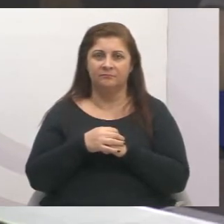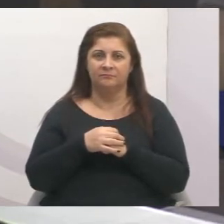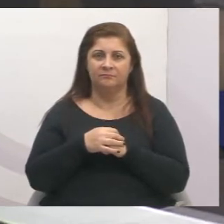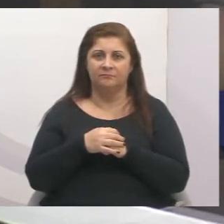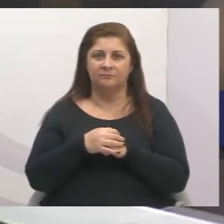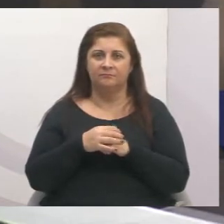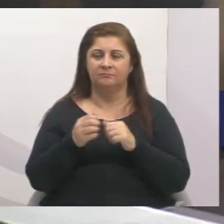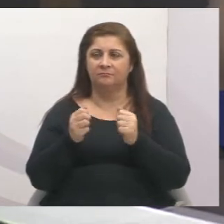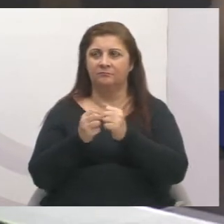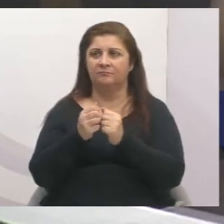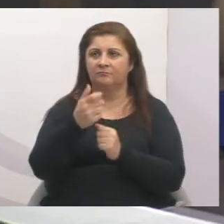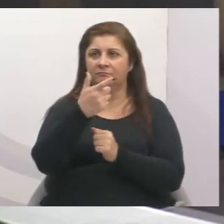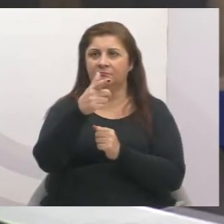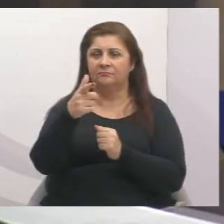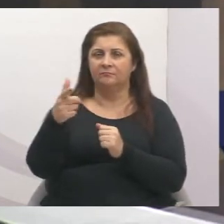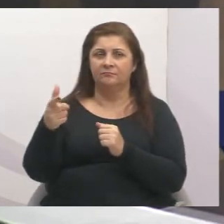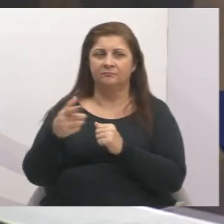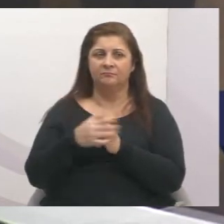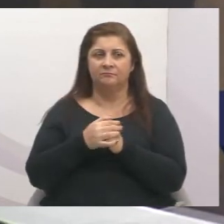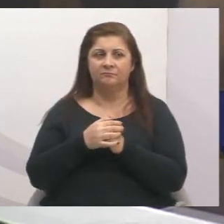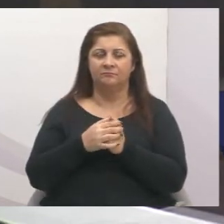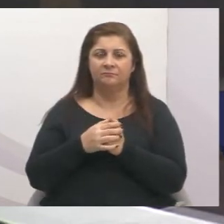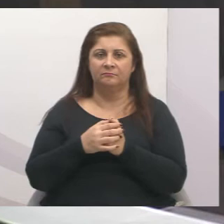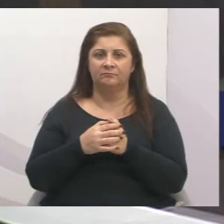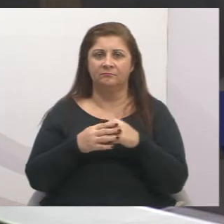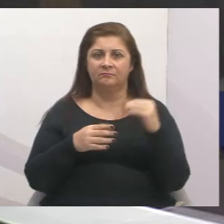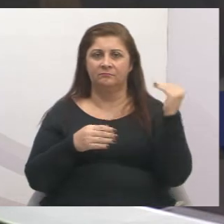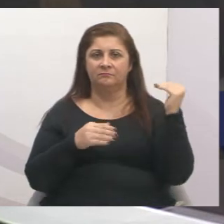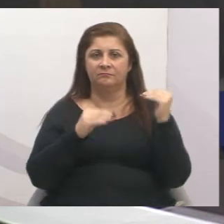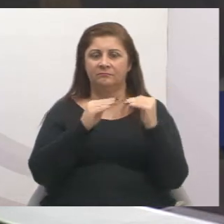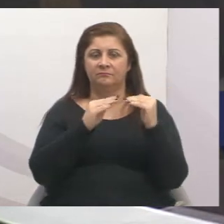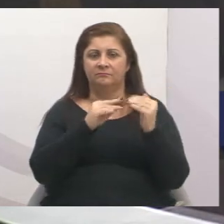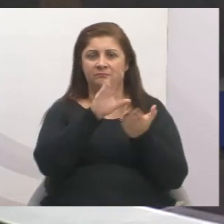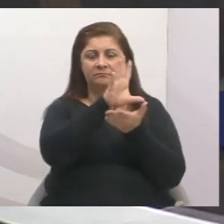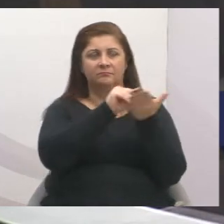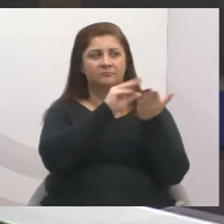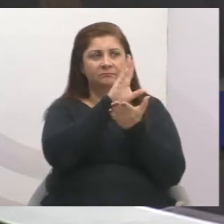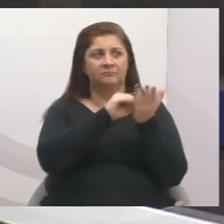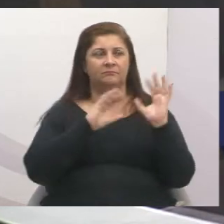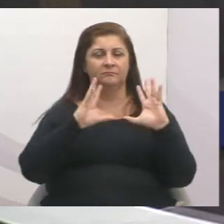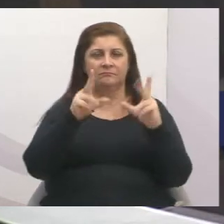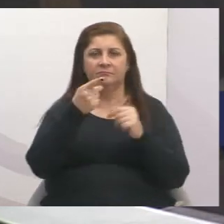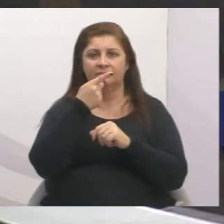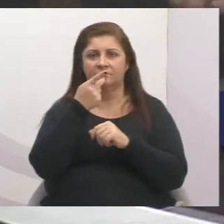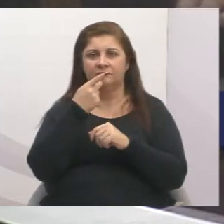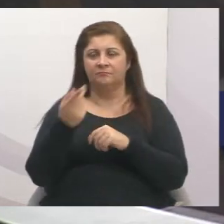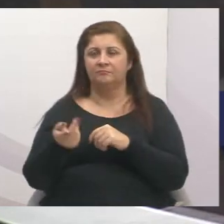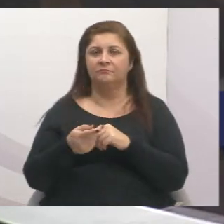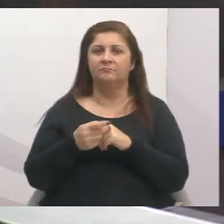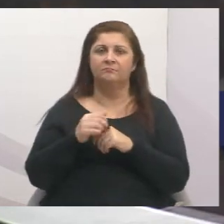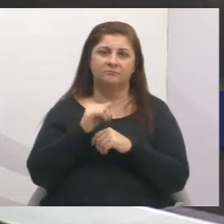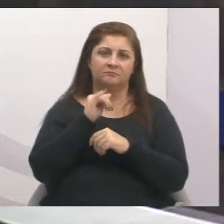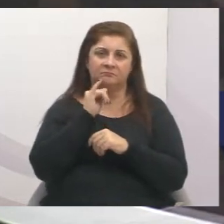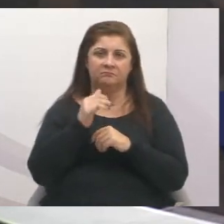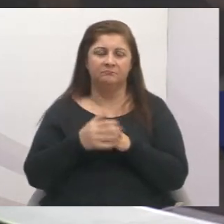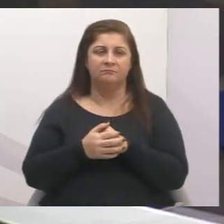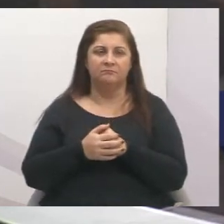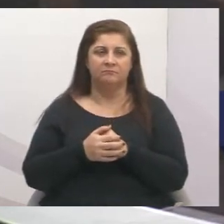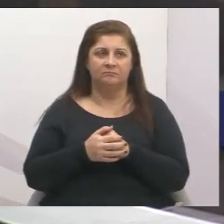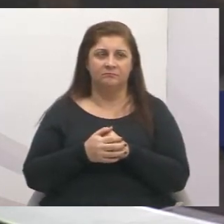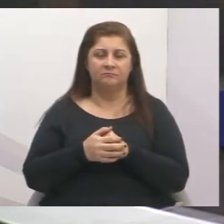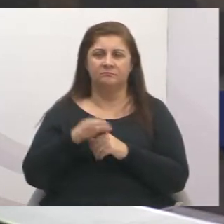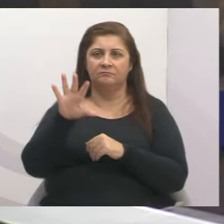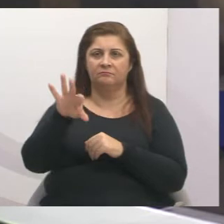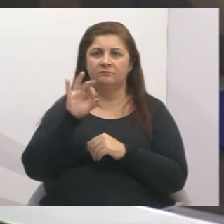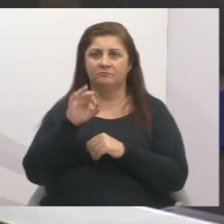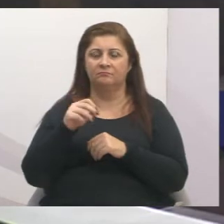junto aos 13 vereadores, é a minha decisão, porque eu sei que é a certa, que é a correta, tá bom? Então, a minha